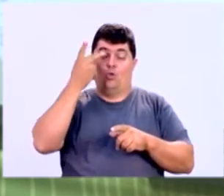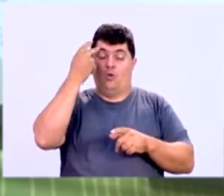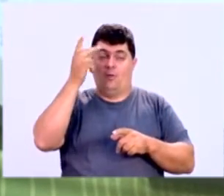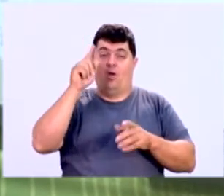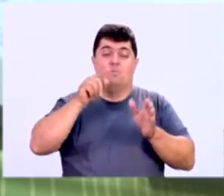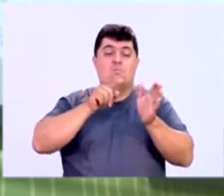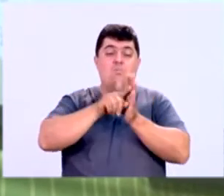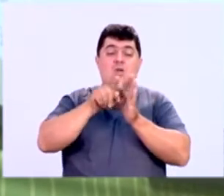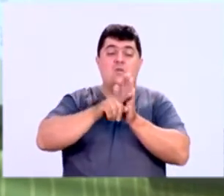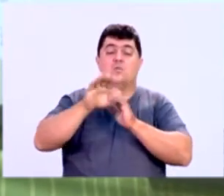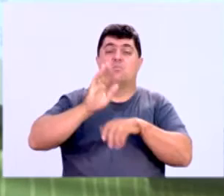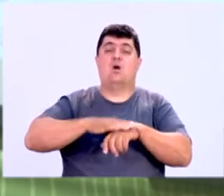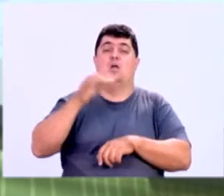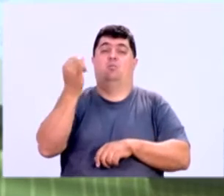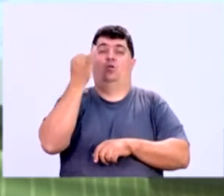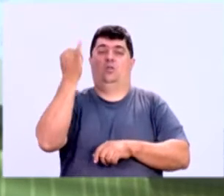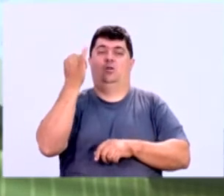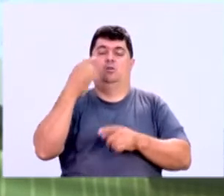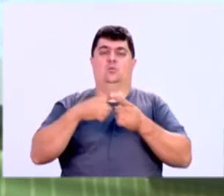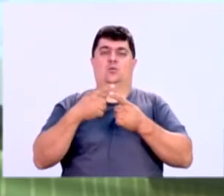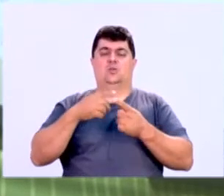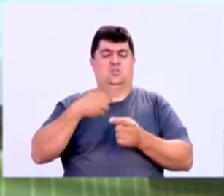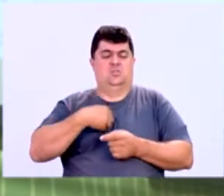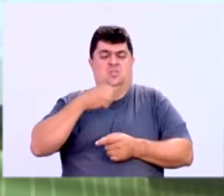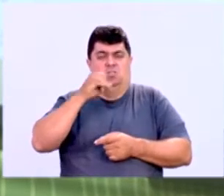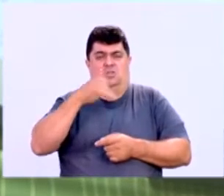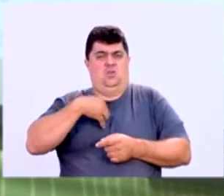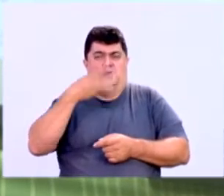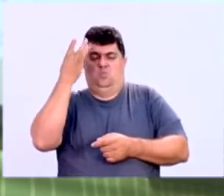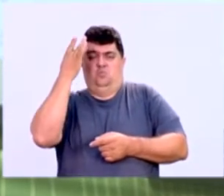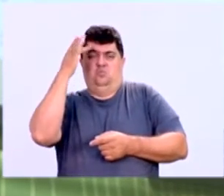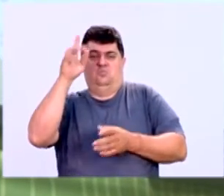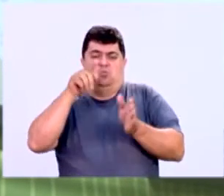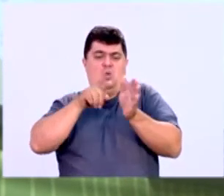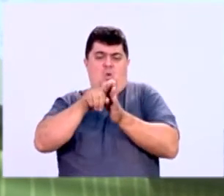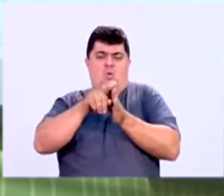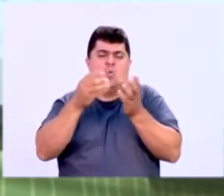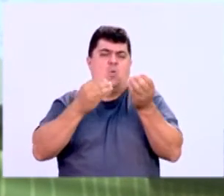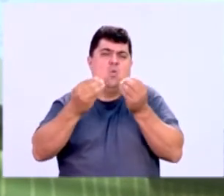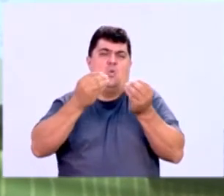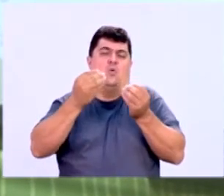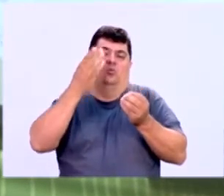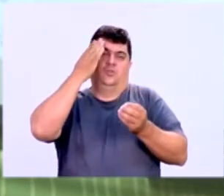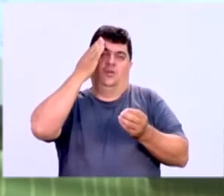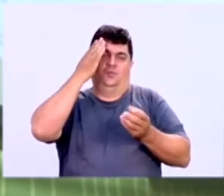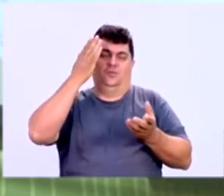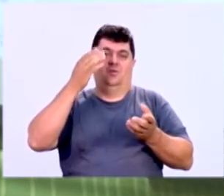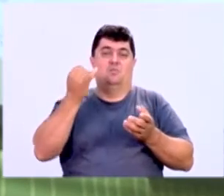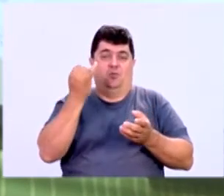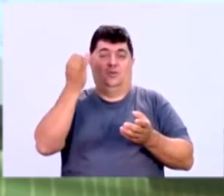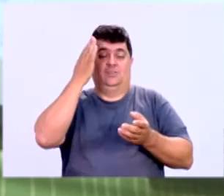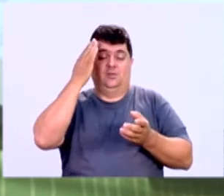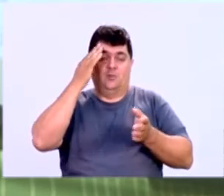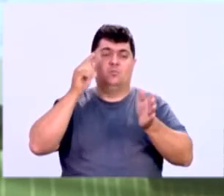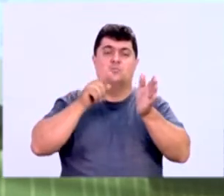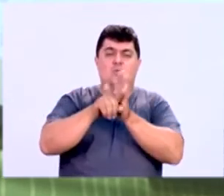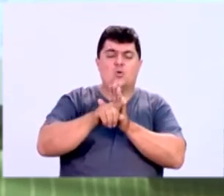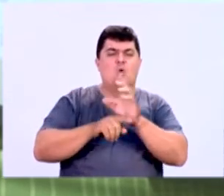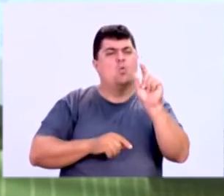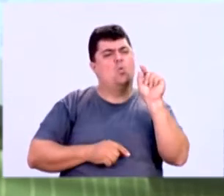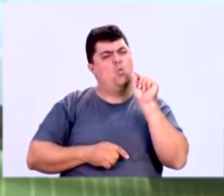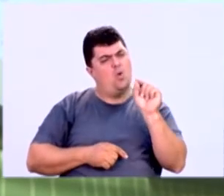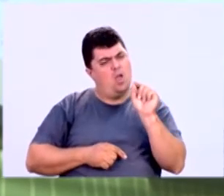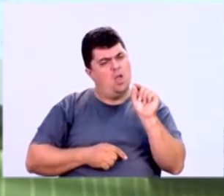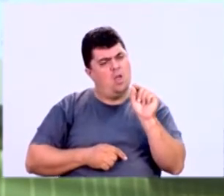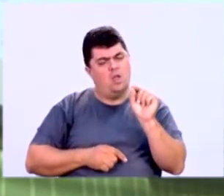E esse é o papel da pesquisa para a EJA, né? Através das suas perguntas, das suas dúvidas,